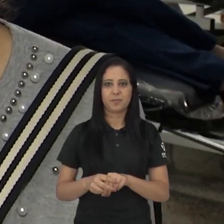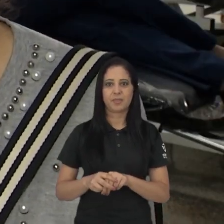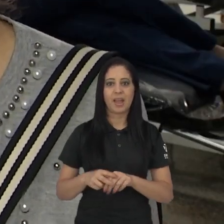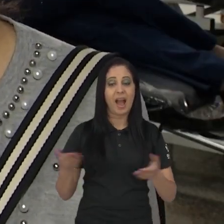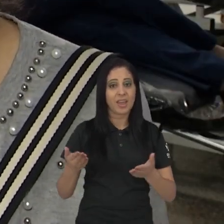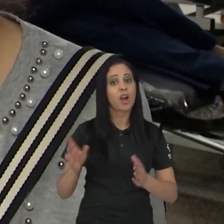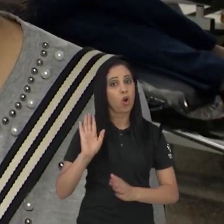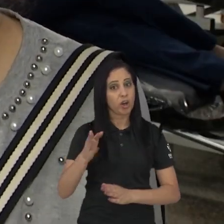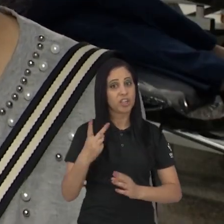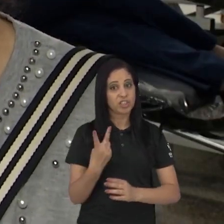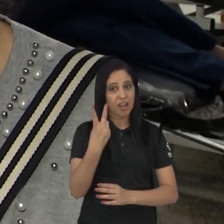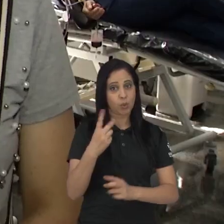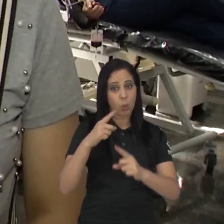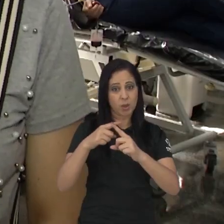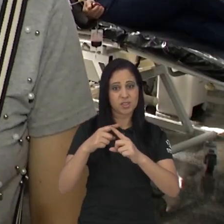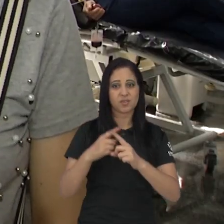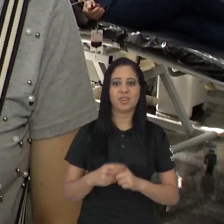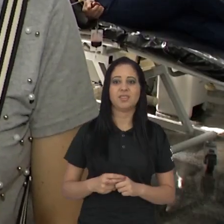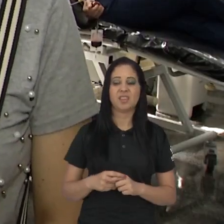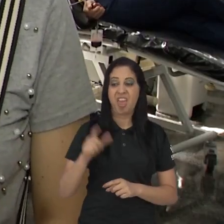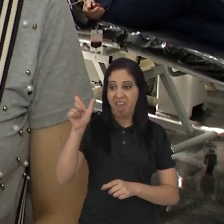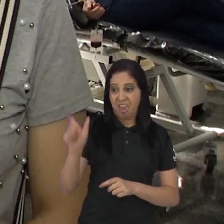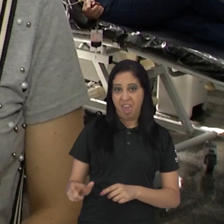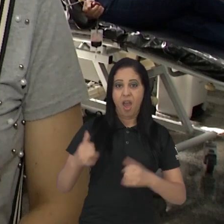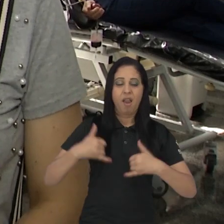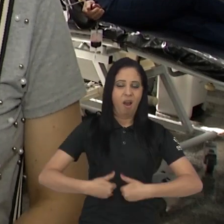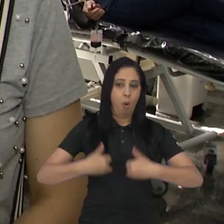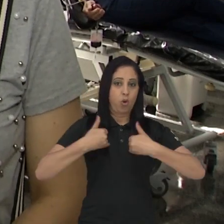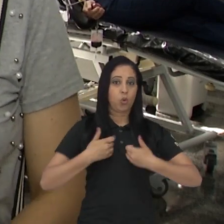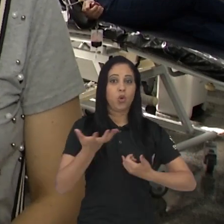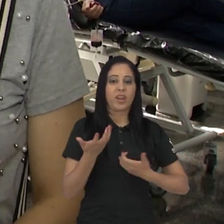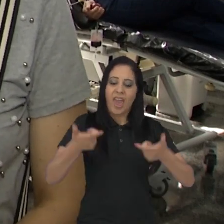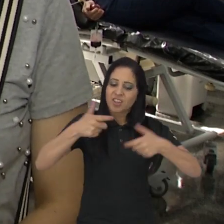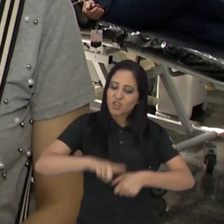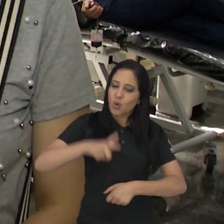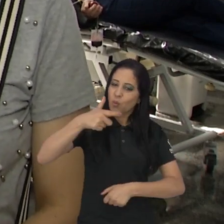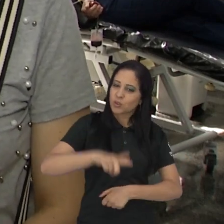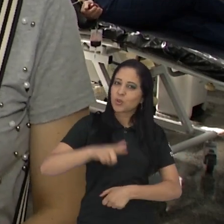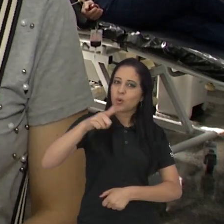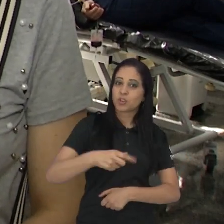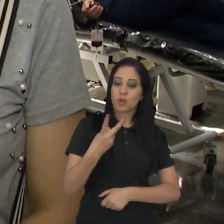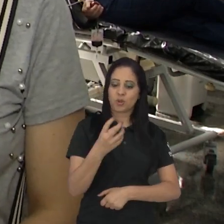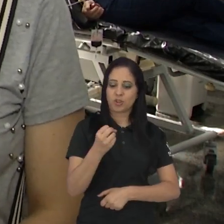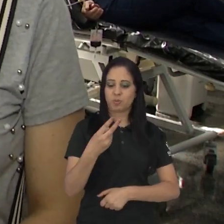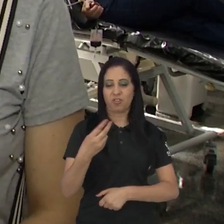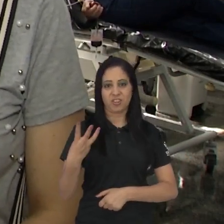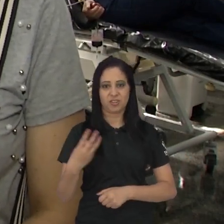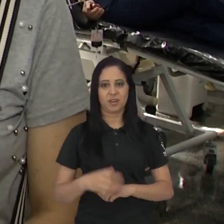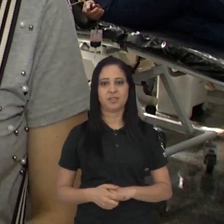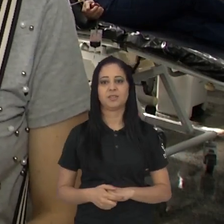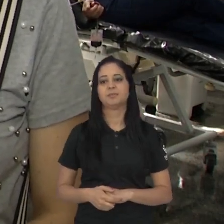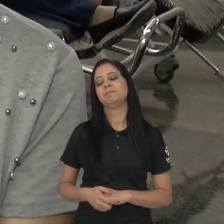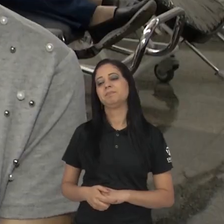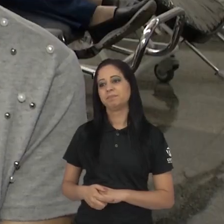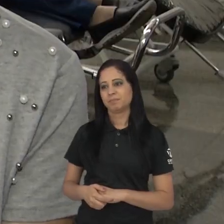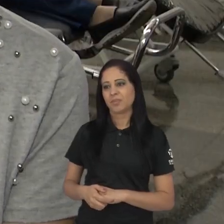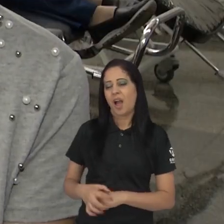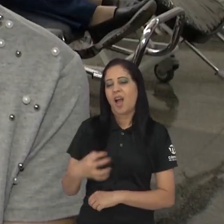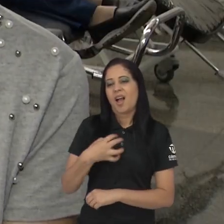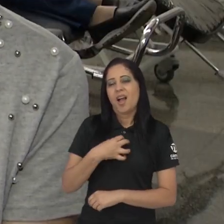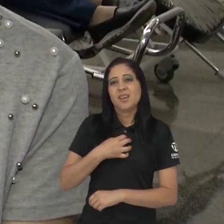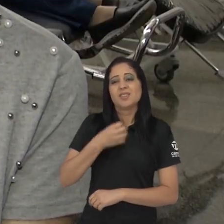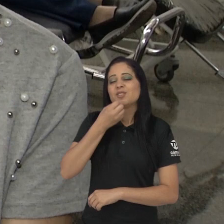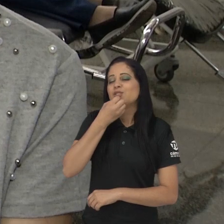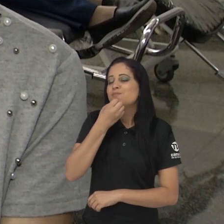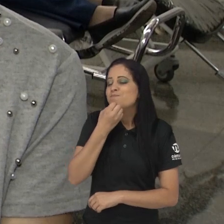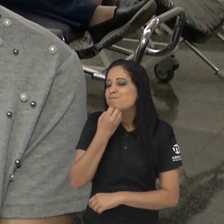fizesse outras 2 neste ano. Uma atitude que ela se orgulha e quer repetir mais vezes em 2023.